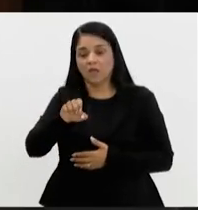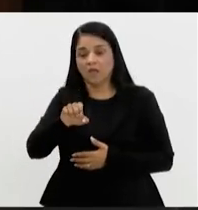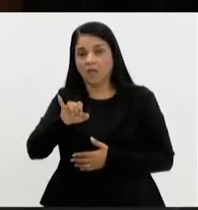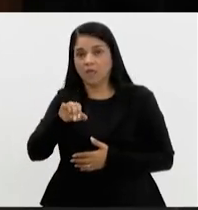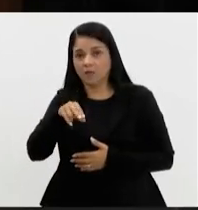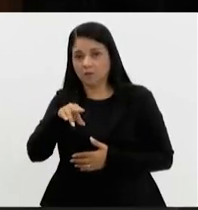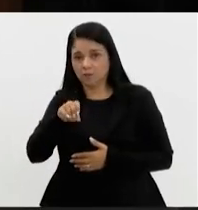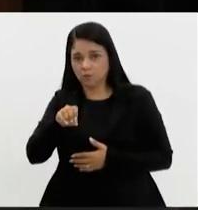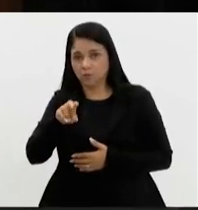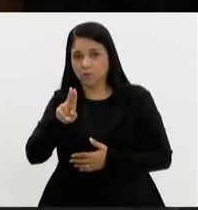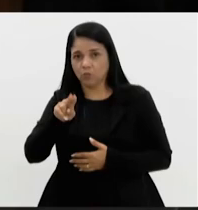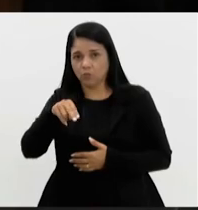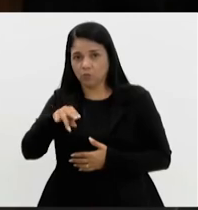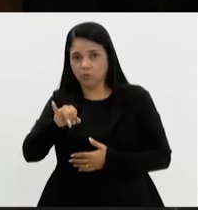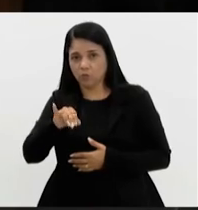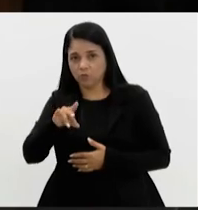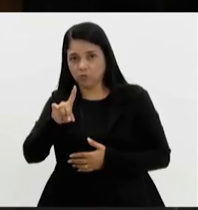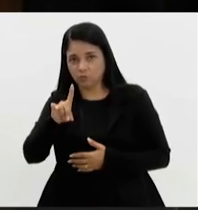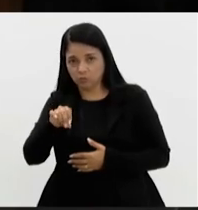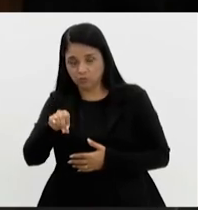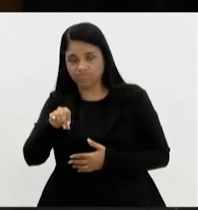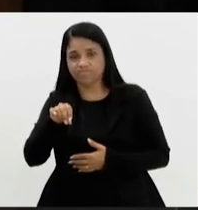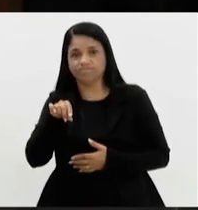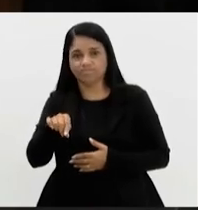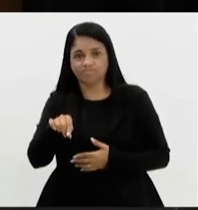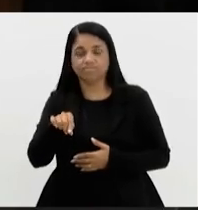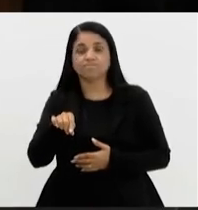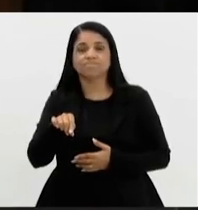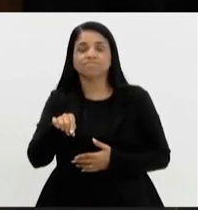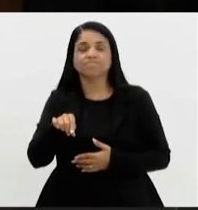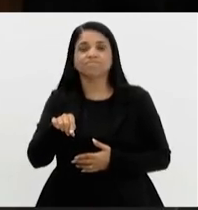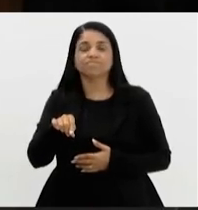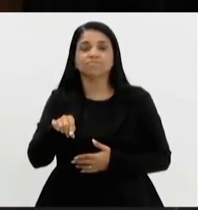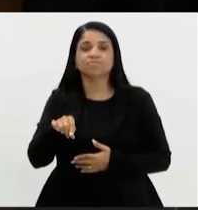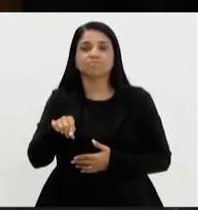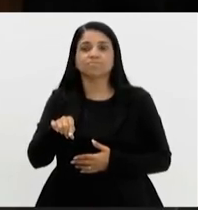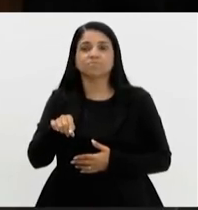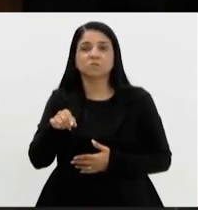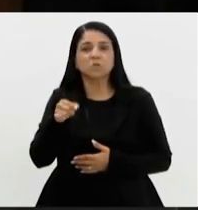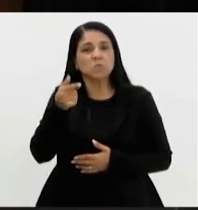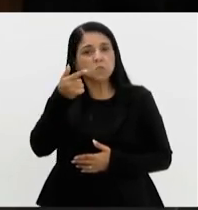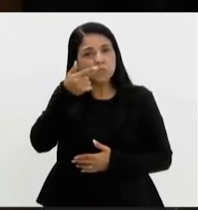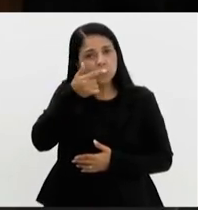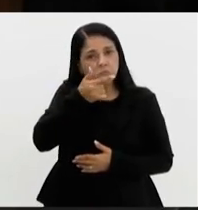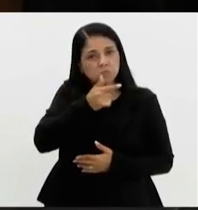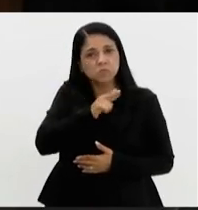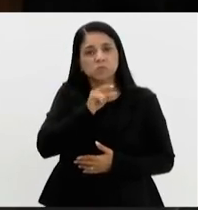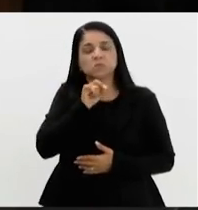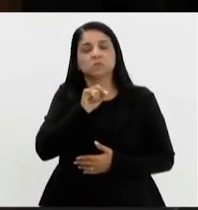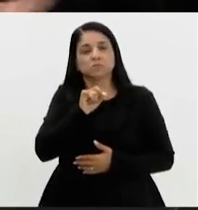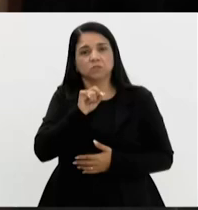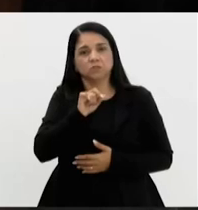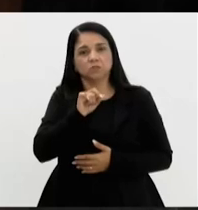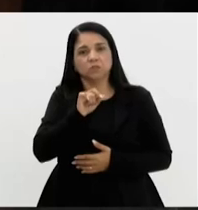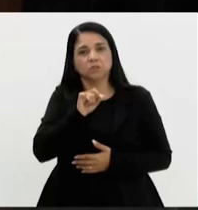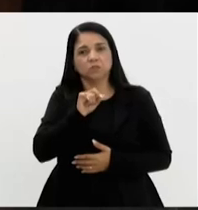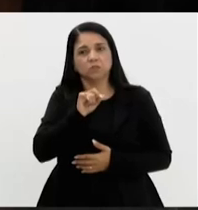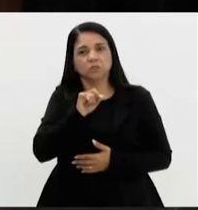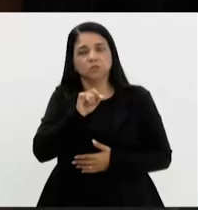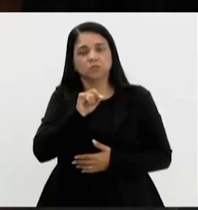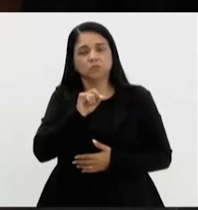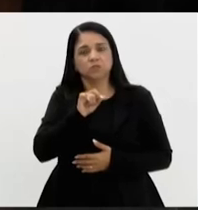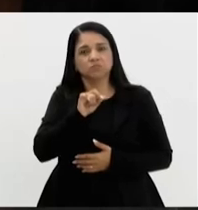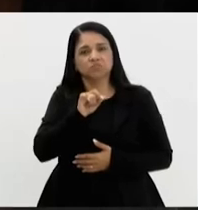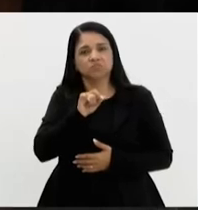Unido de uma forma ou de outra eh conseguiu imputou se né